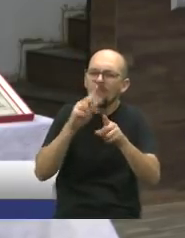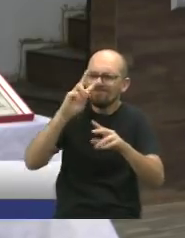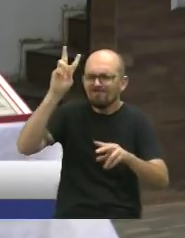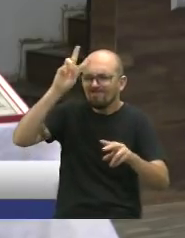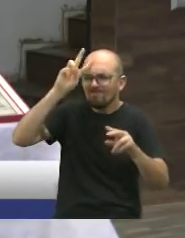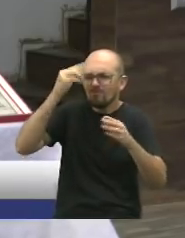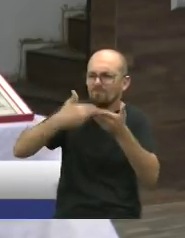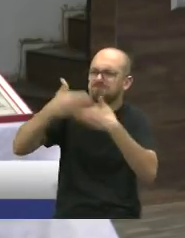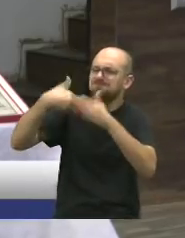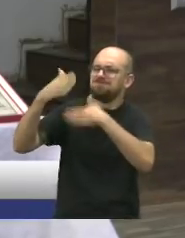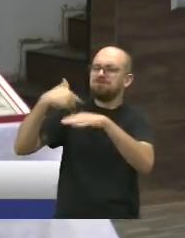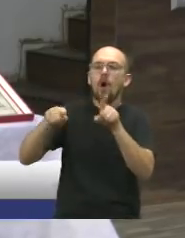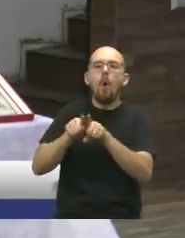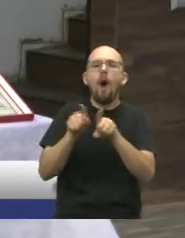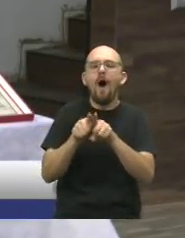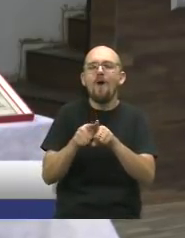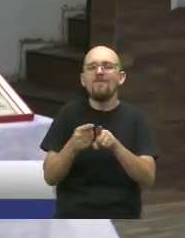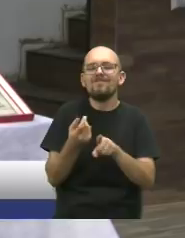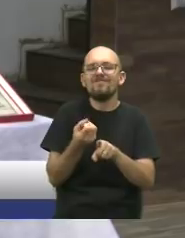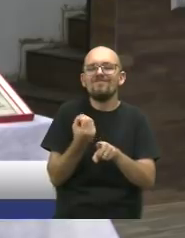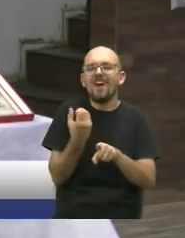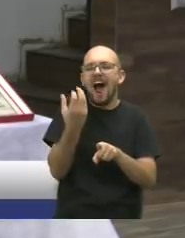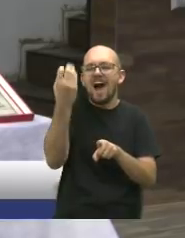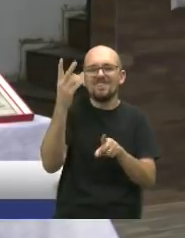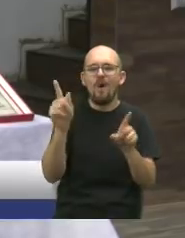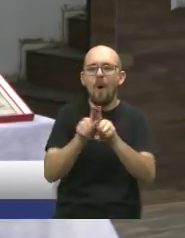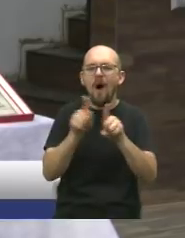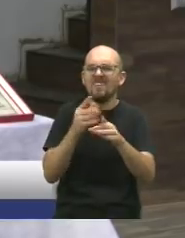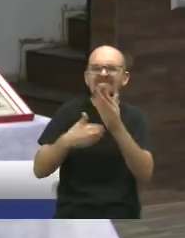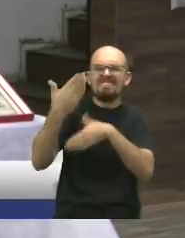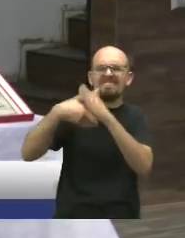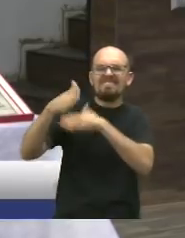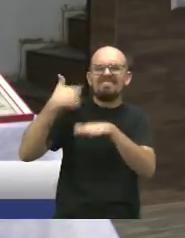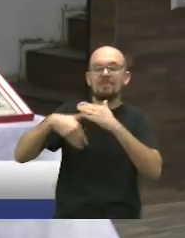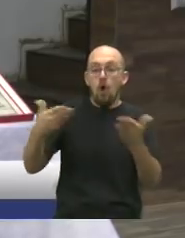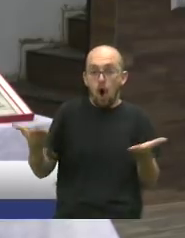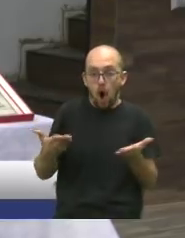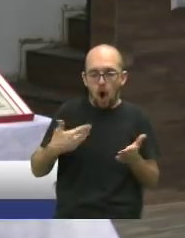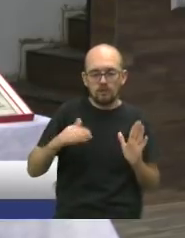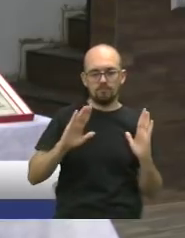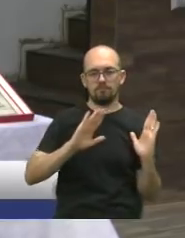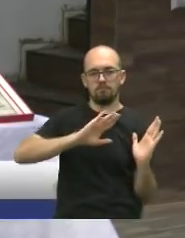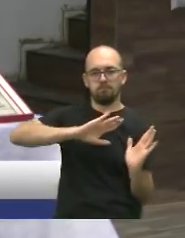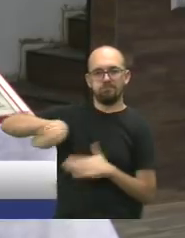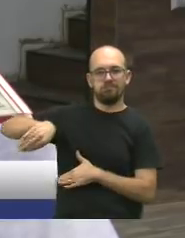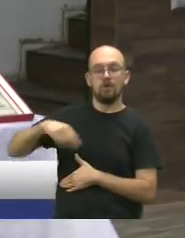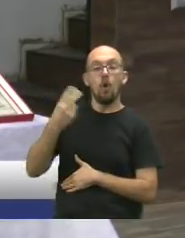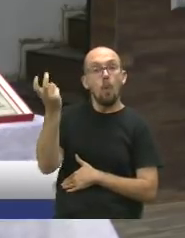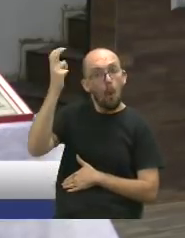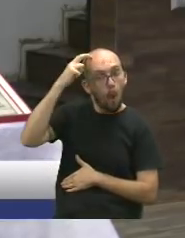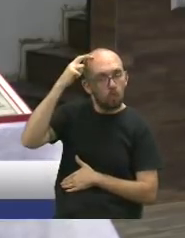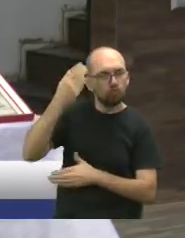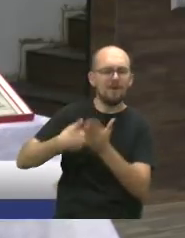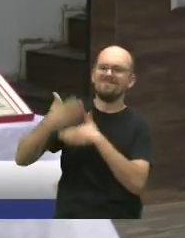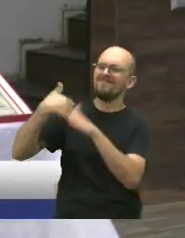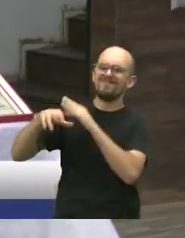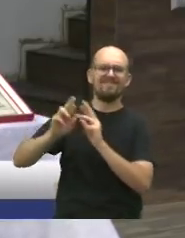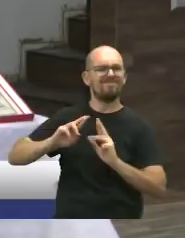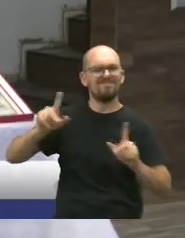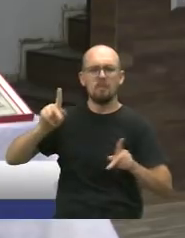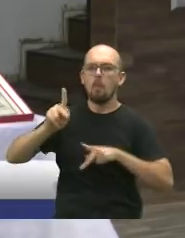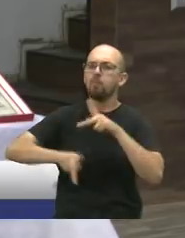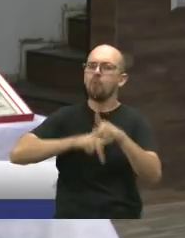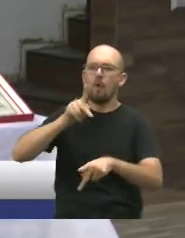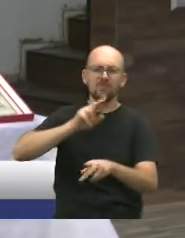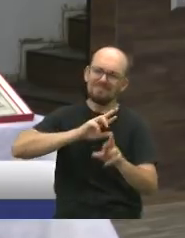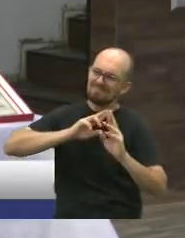viagem. É um convite que eu faço para vocês então. É outra época, é outra cultura, é outro povo, do qual